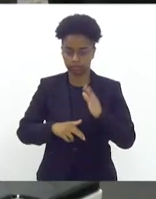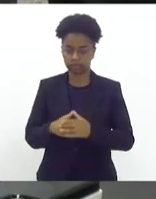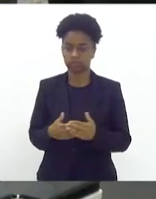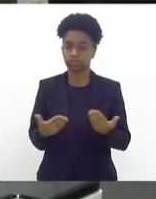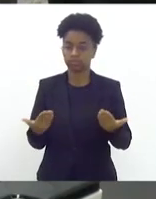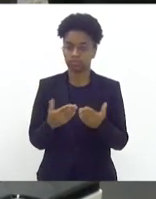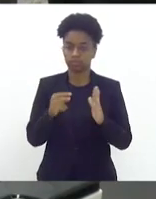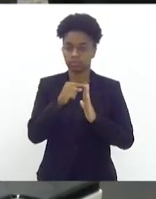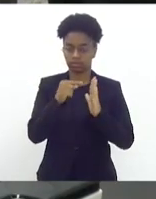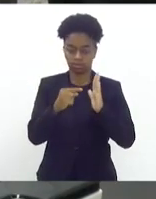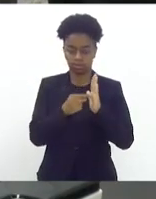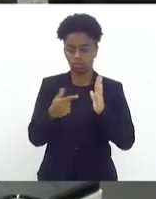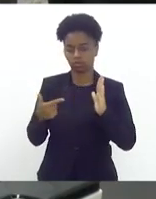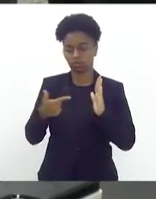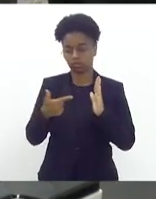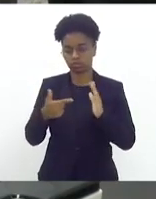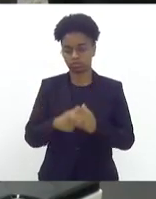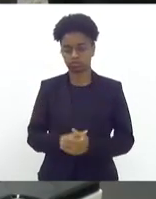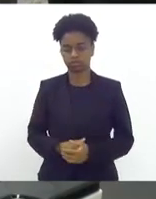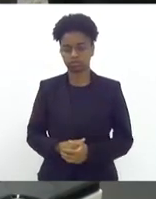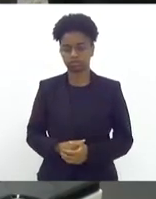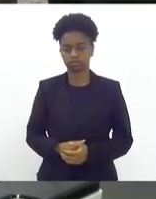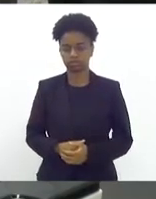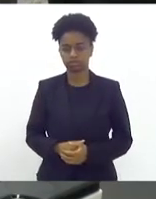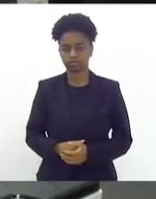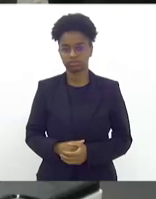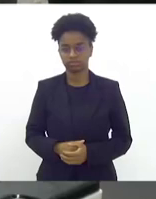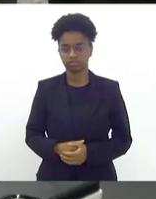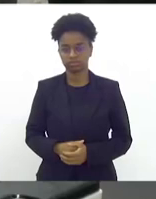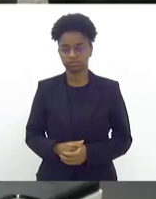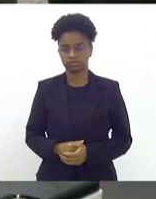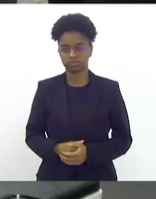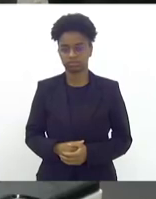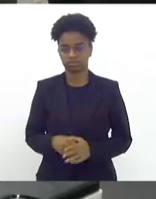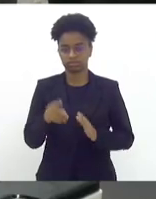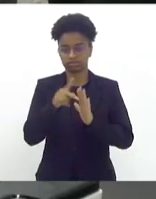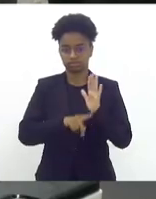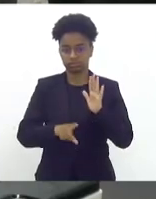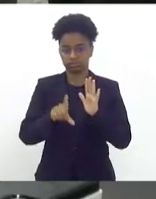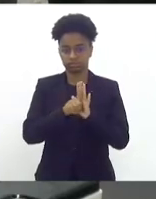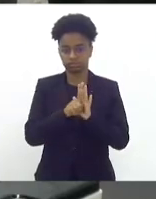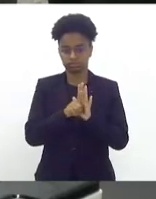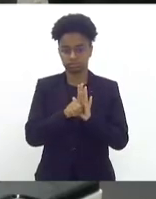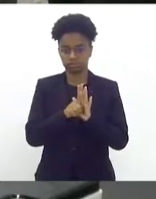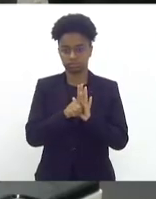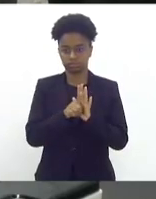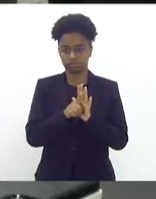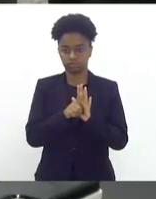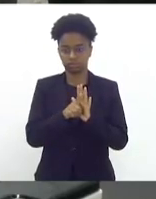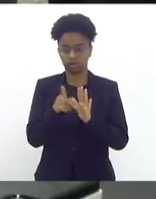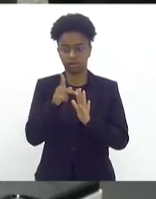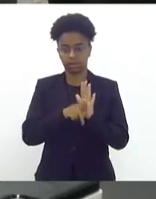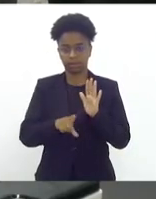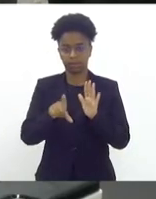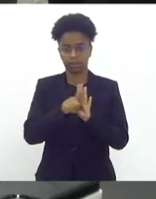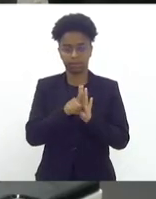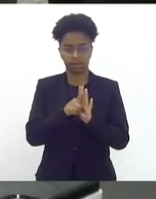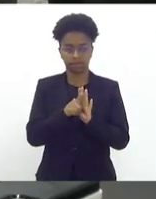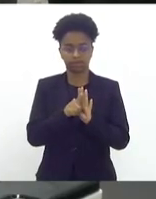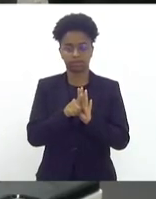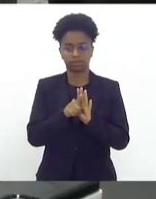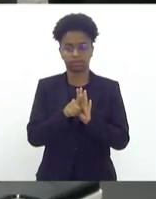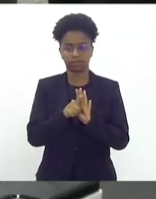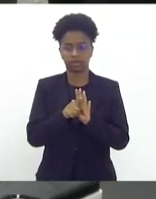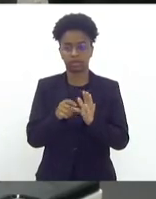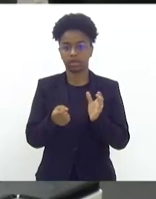item 2, que é o PL não tem mais recursos, que é o PL, projeto de